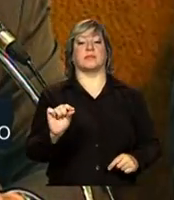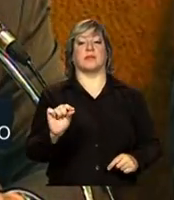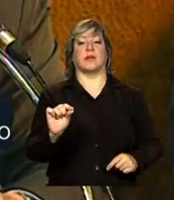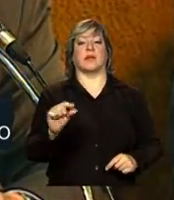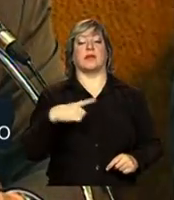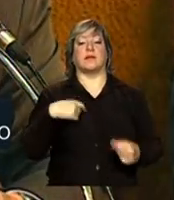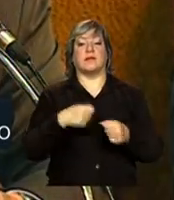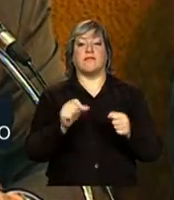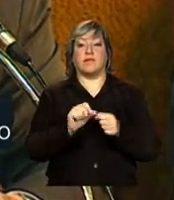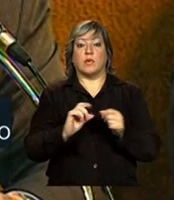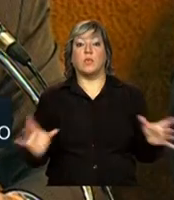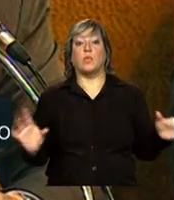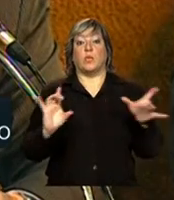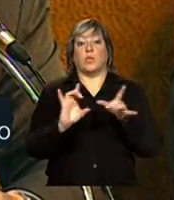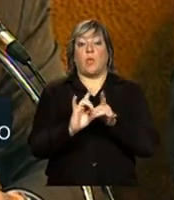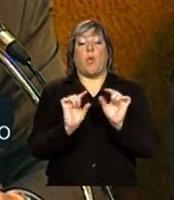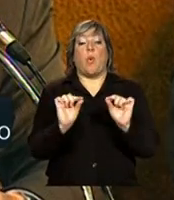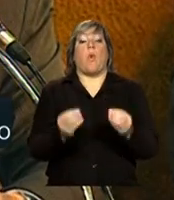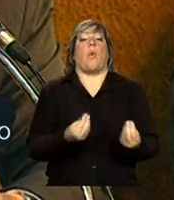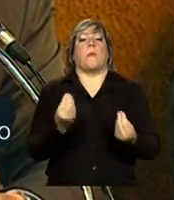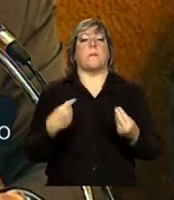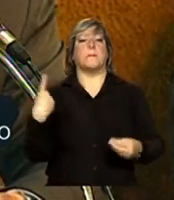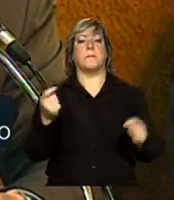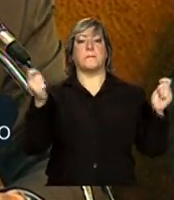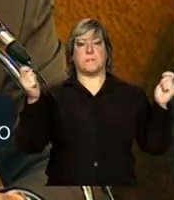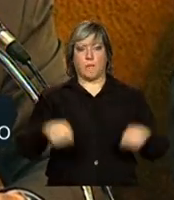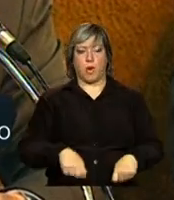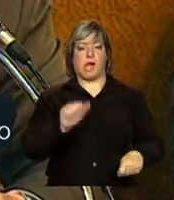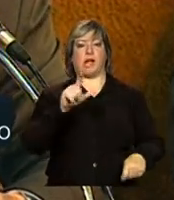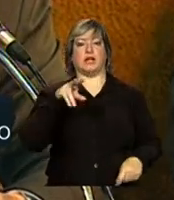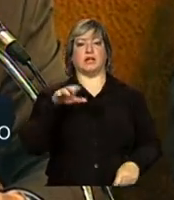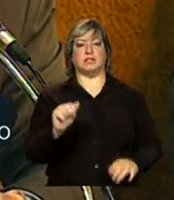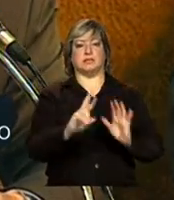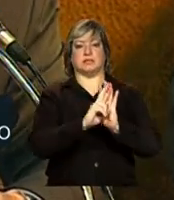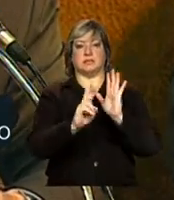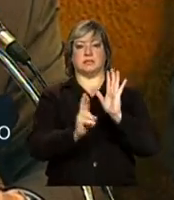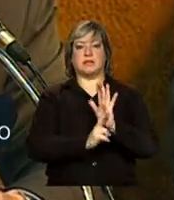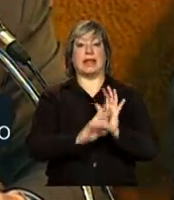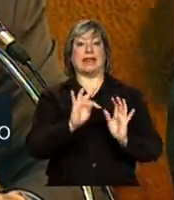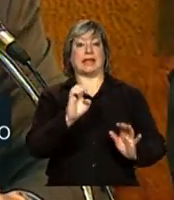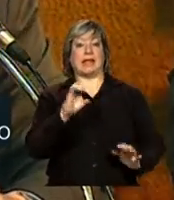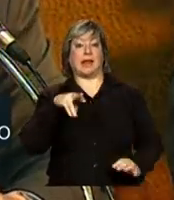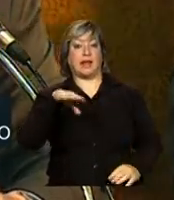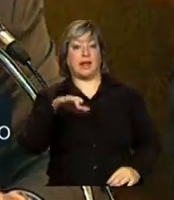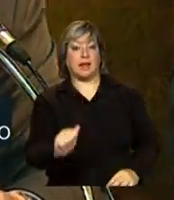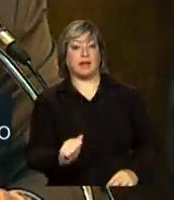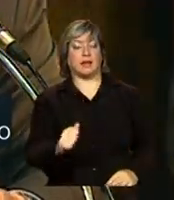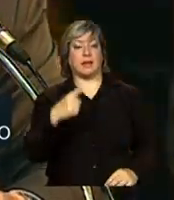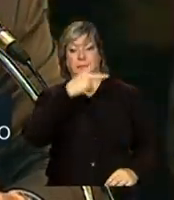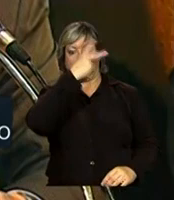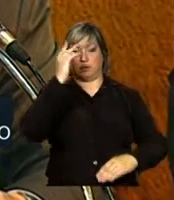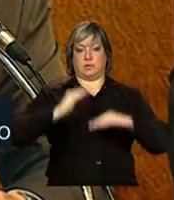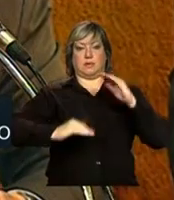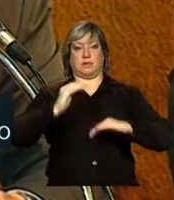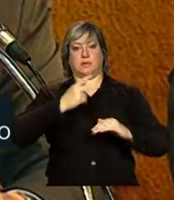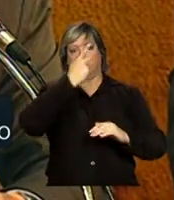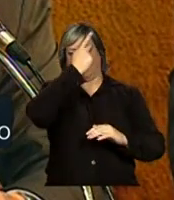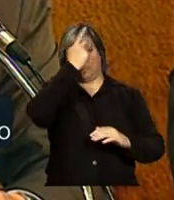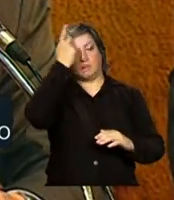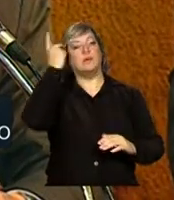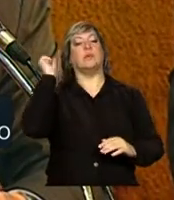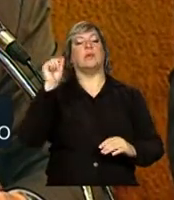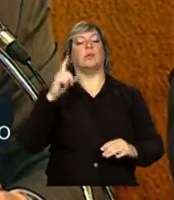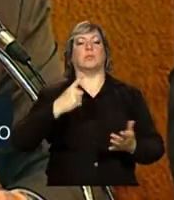enforcement o quanto podem as agências reguladoras dotadas de capacidades técnicas de quadros técnicos qualificados de cpos